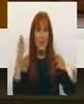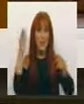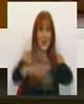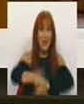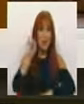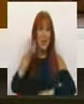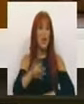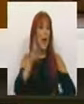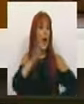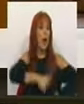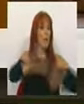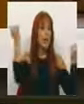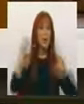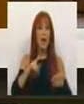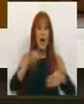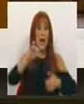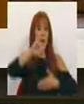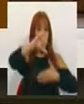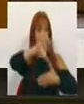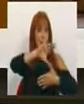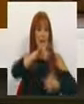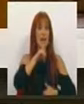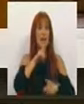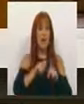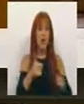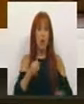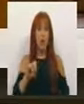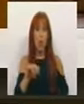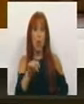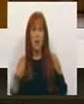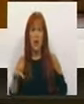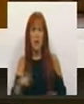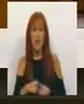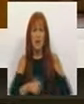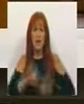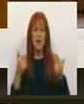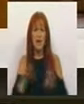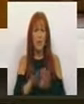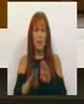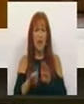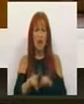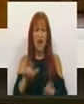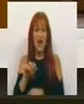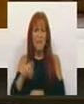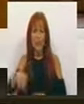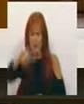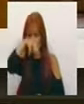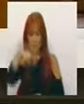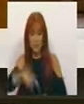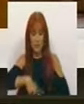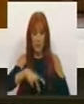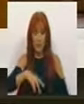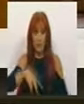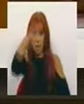as principais capitais da américa latina como bogotá o rádio da cidade do panamá lima no crucial do